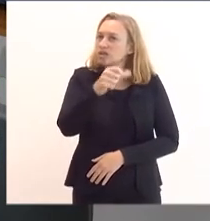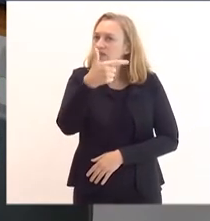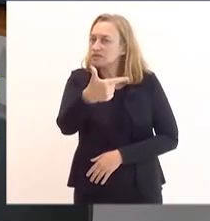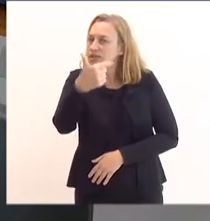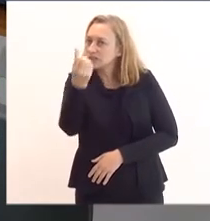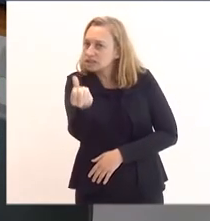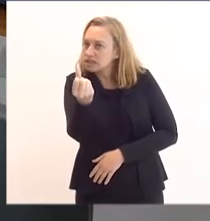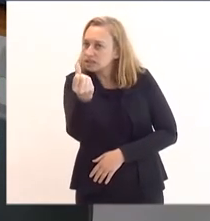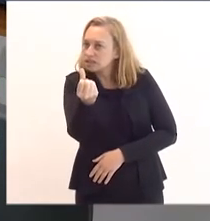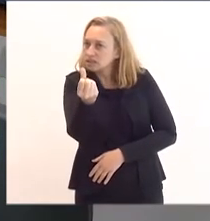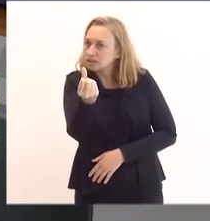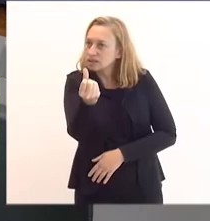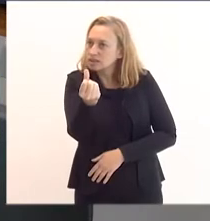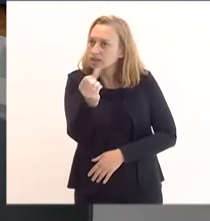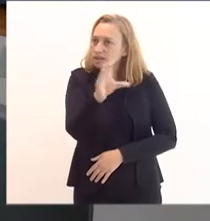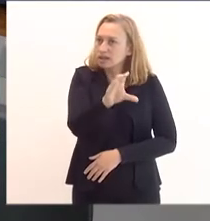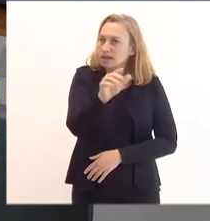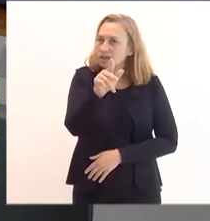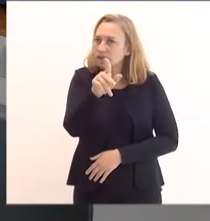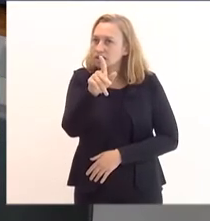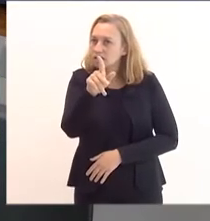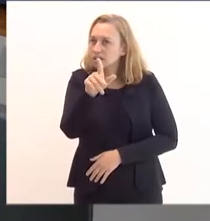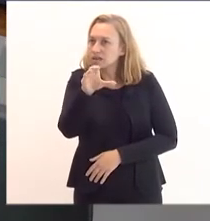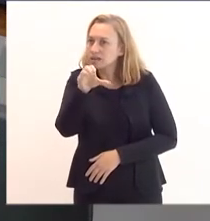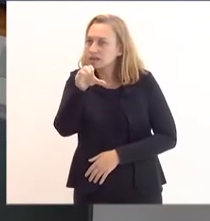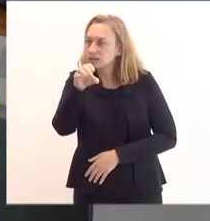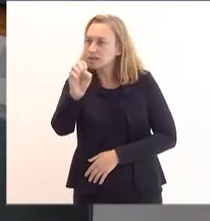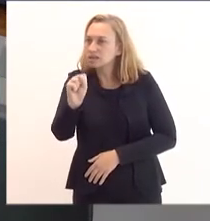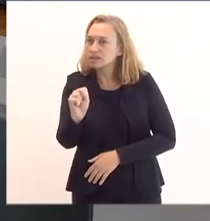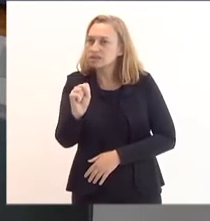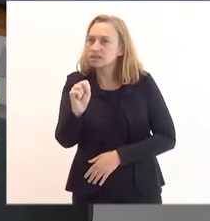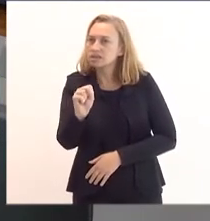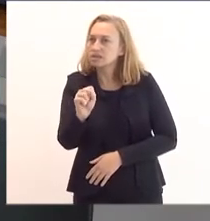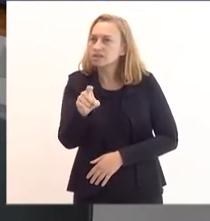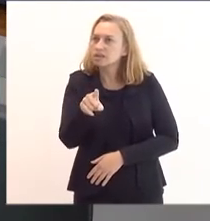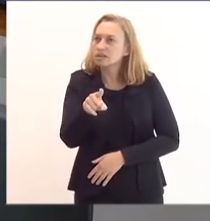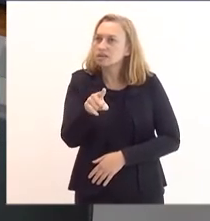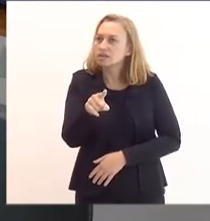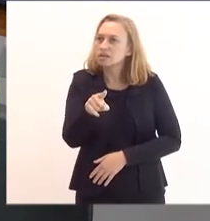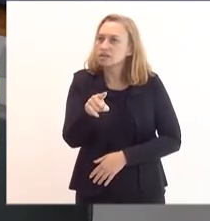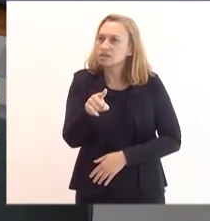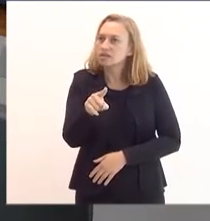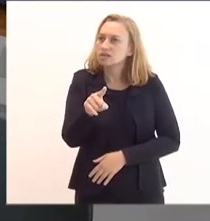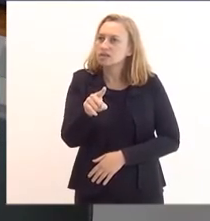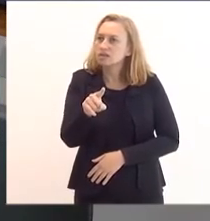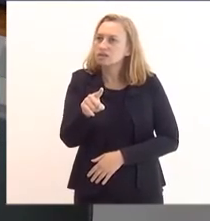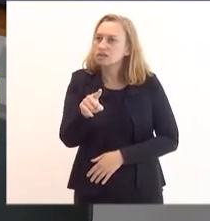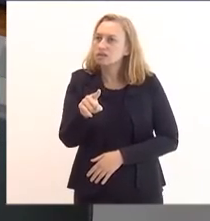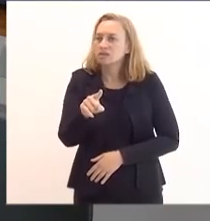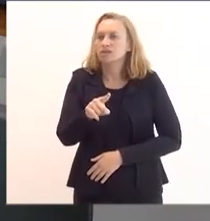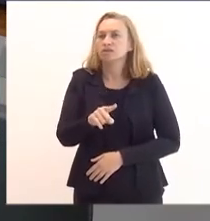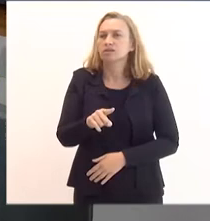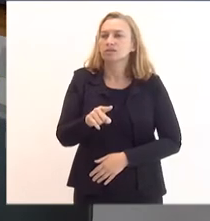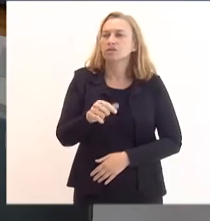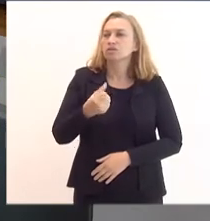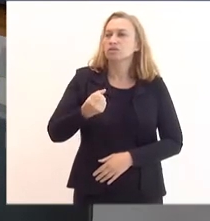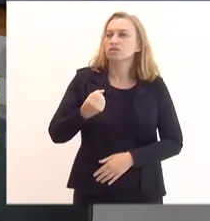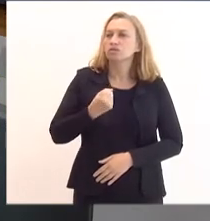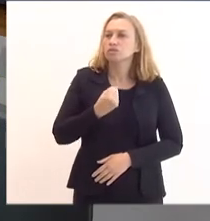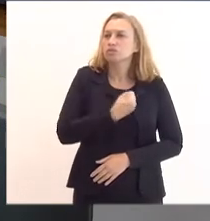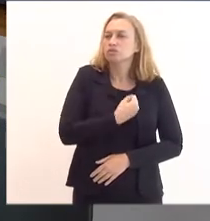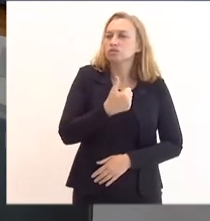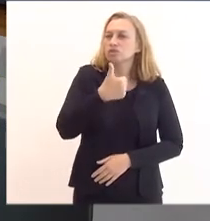8.826, que é a questão dos CACs, em respeito aos que vieram assistir à presença. É o número 13 da